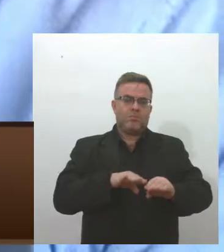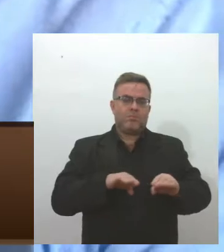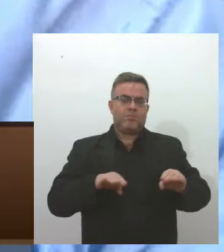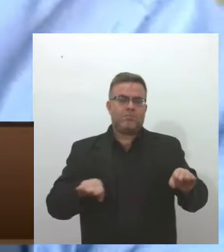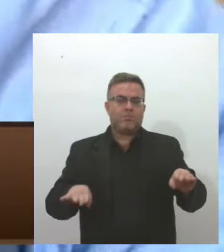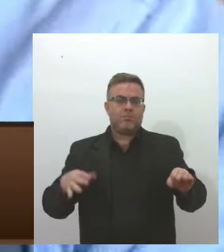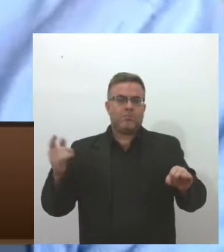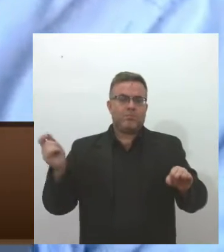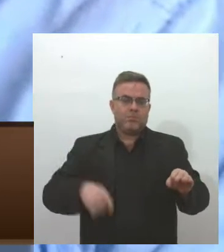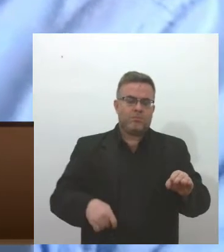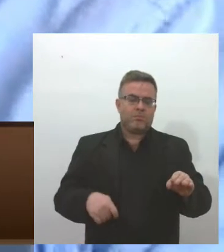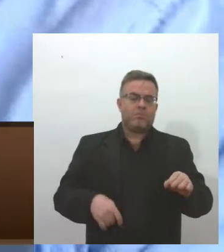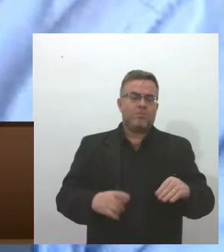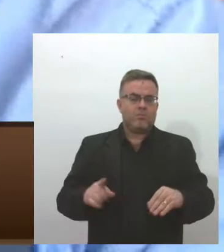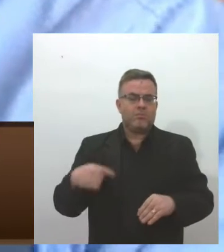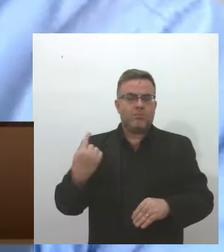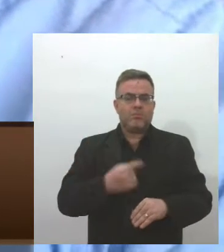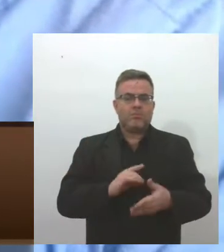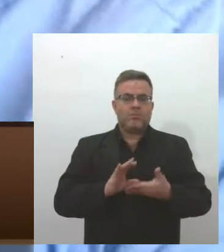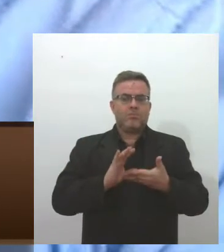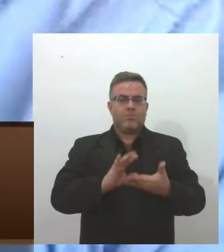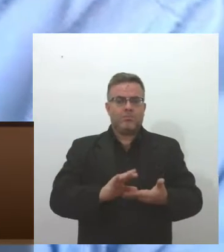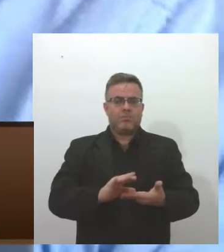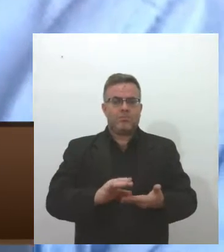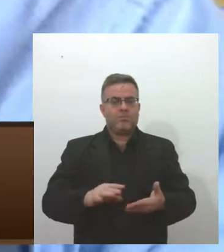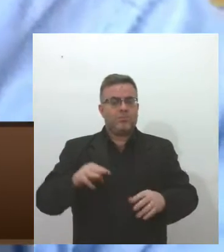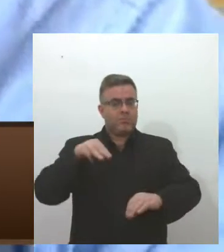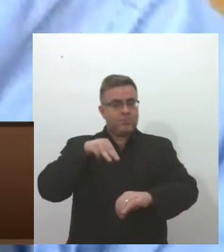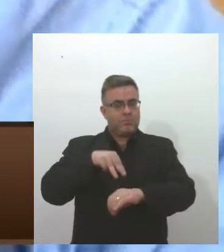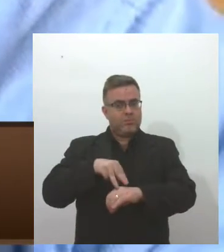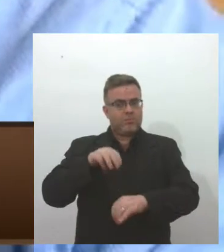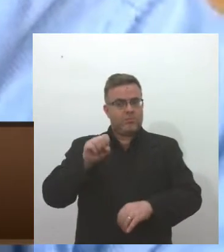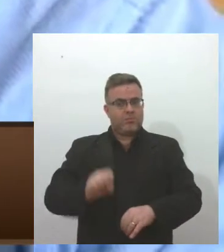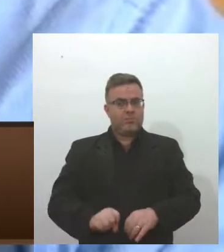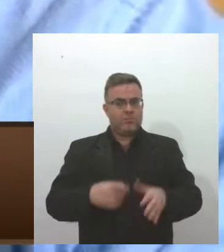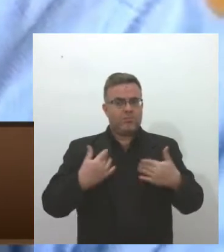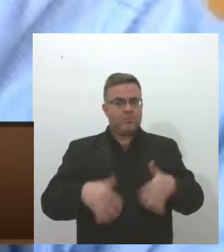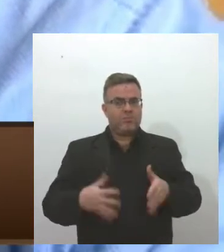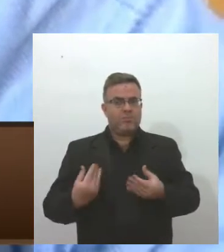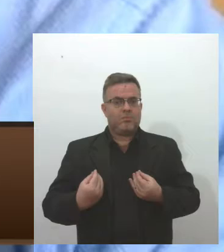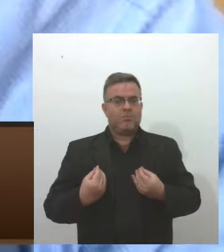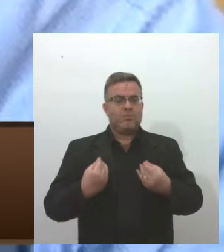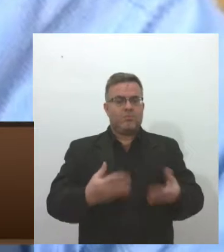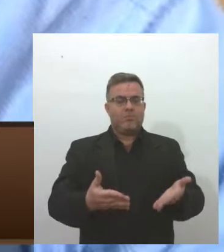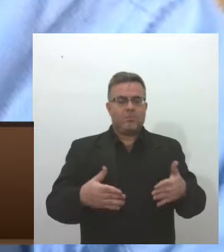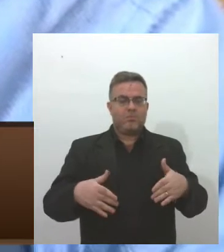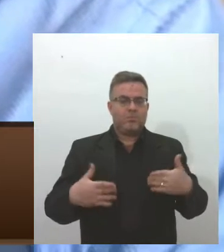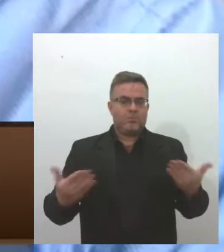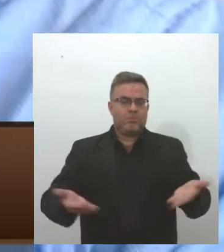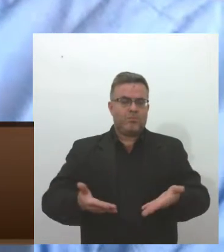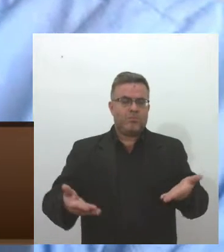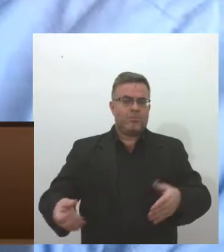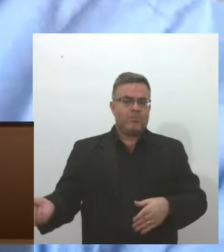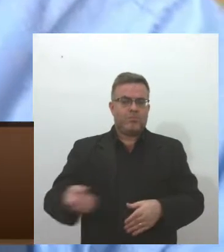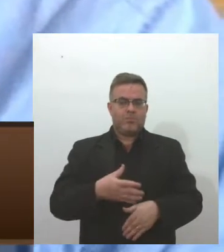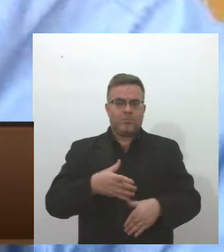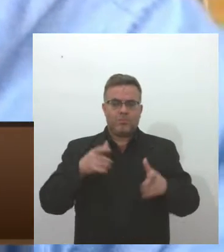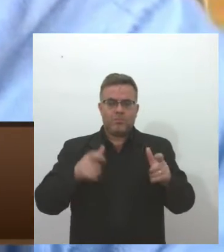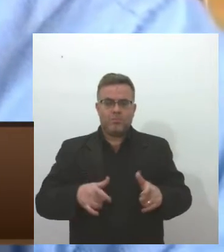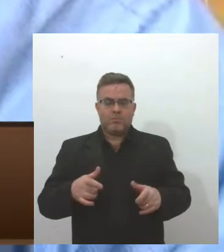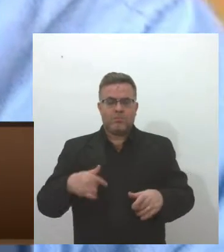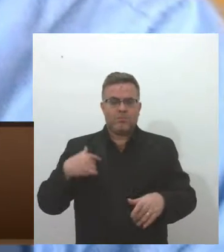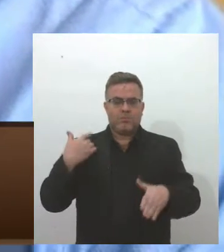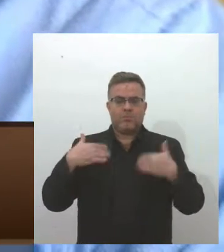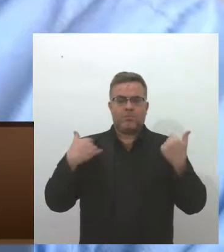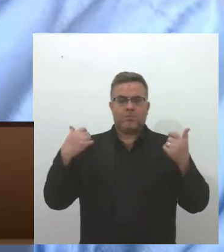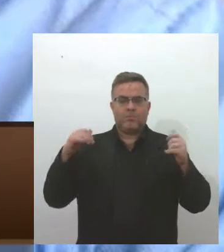recuperadas. Estamos investindo na Orla Sul, aqui em Aracaju, para entregar um novo cartão postal para a nossa capital. Entregamos um